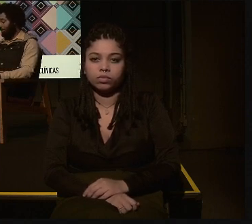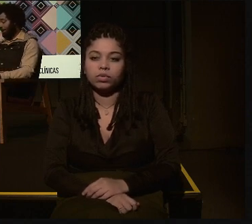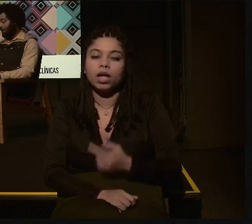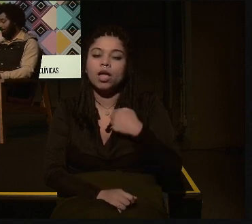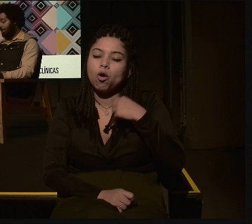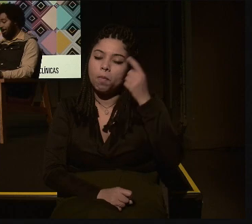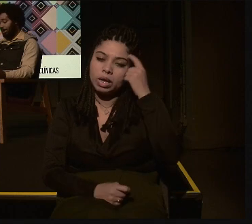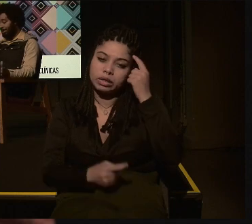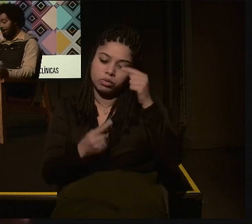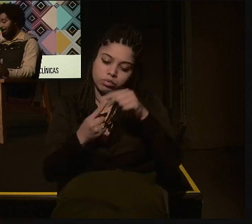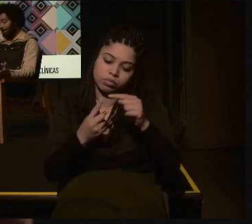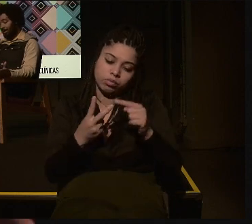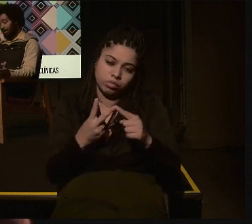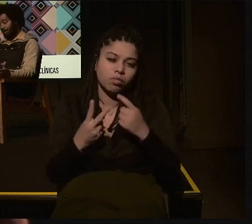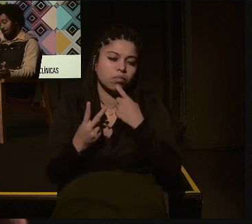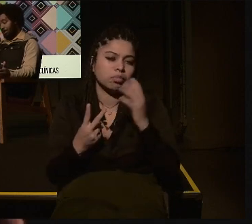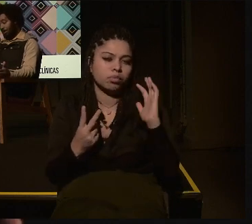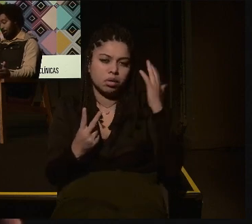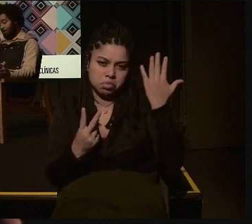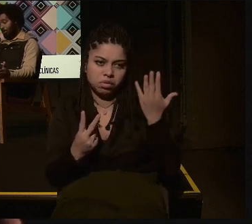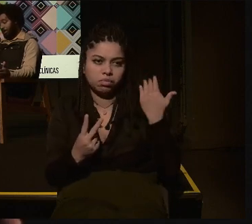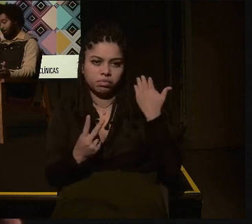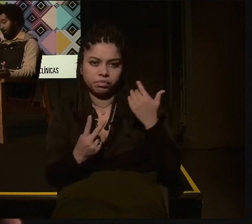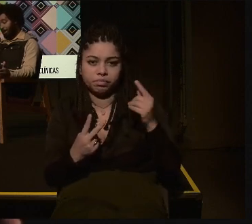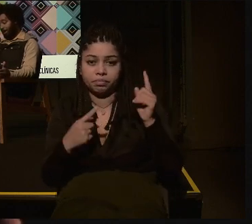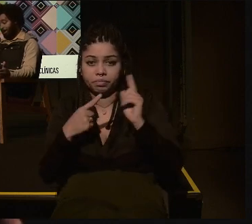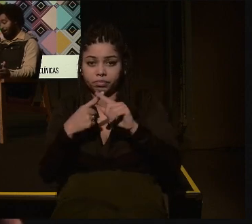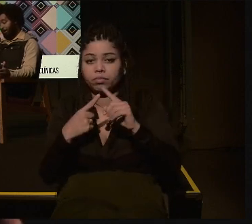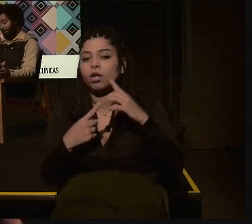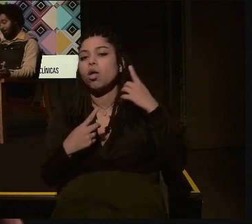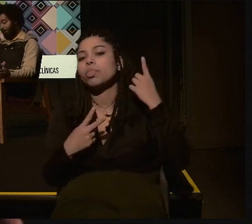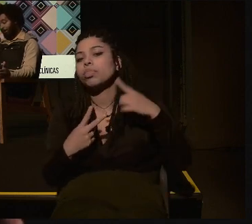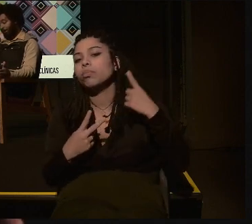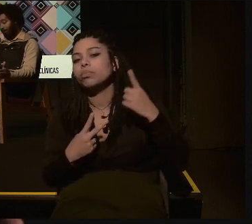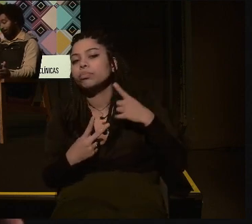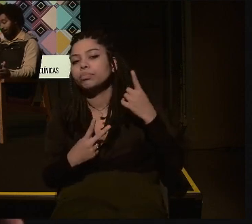Pensei em dois fatos, né, recentes. Né? Um é o deputado